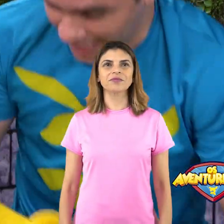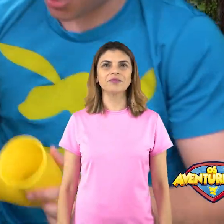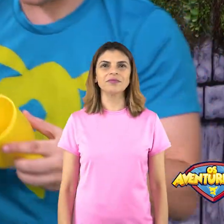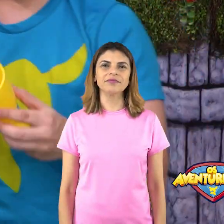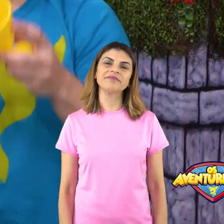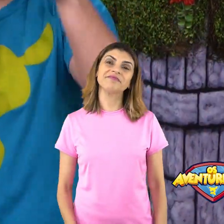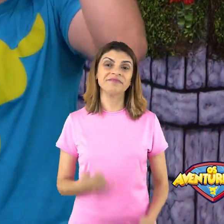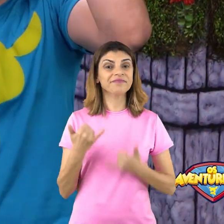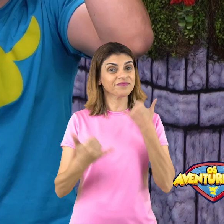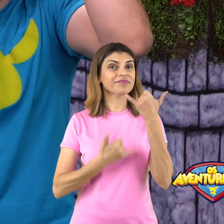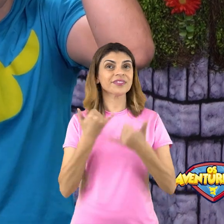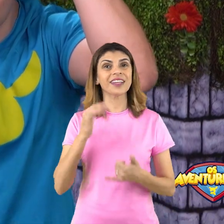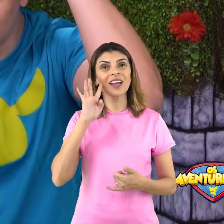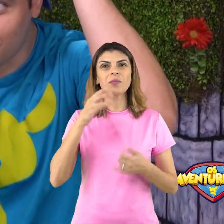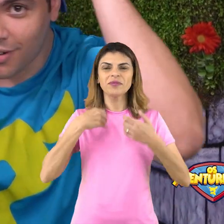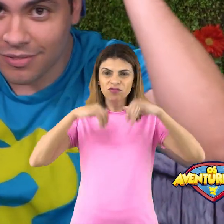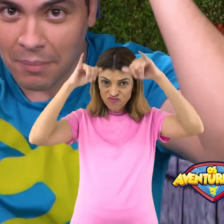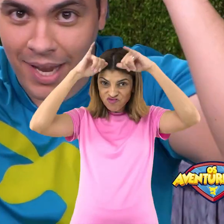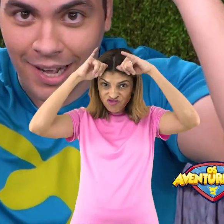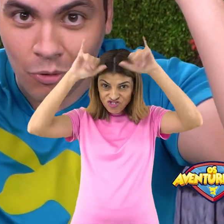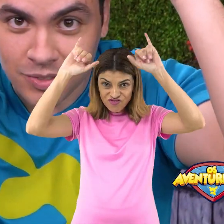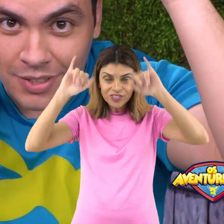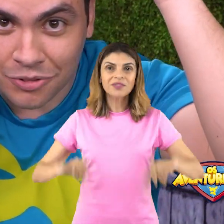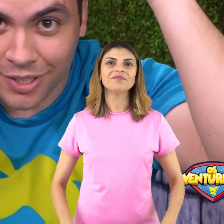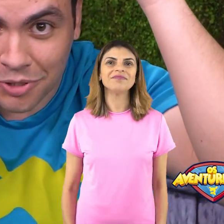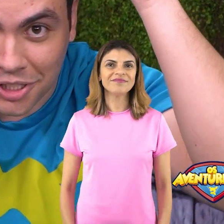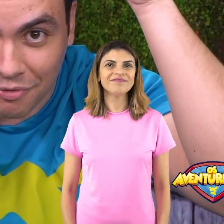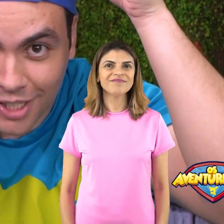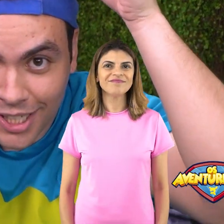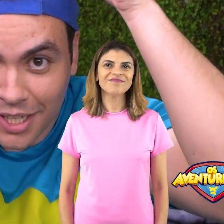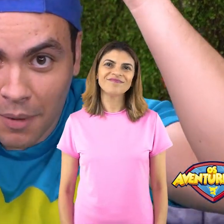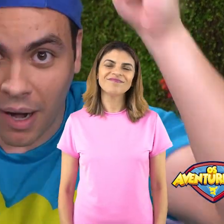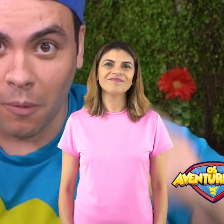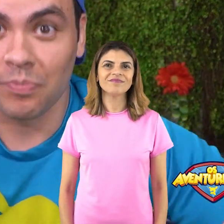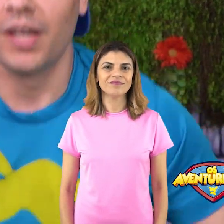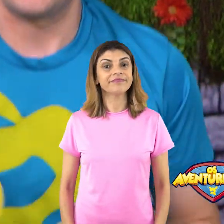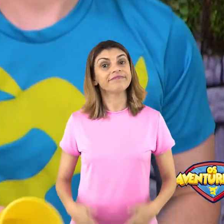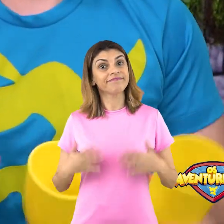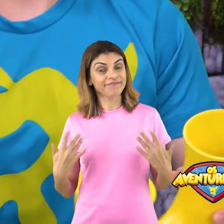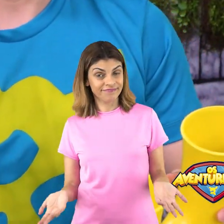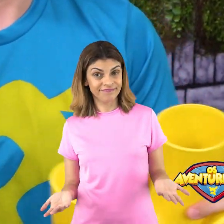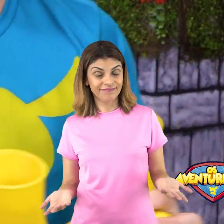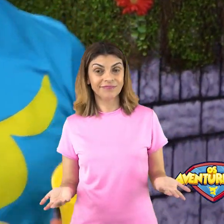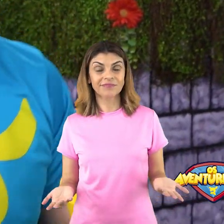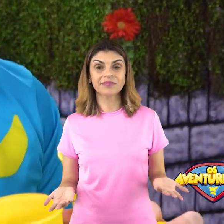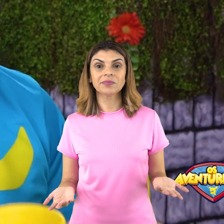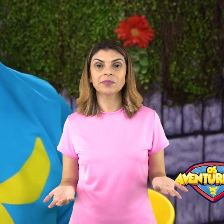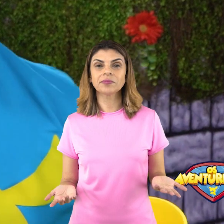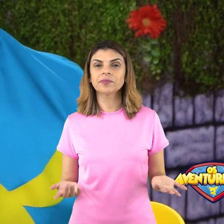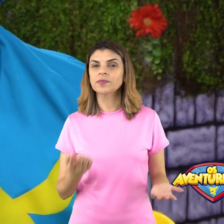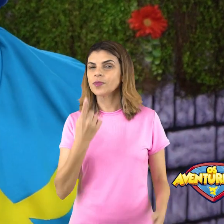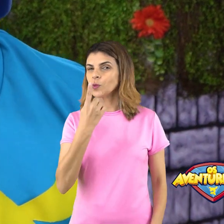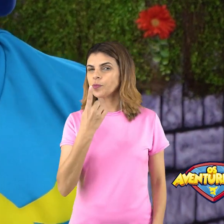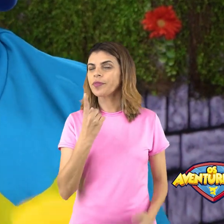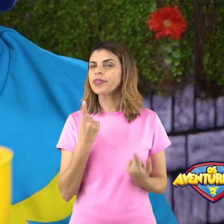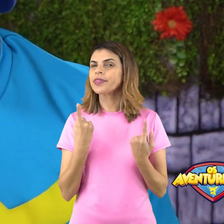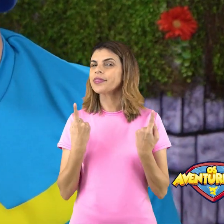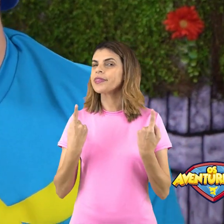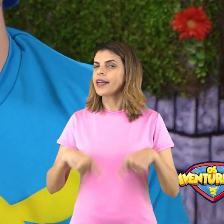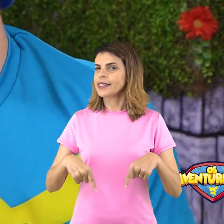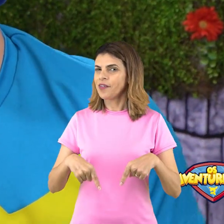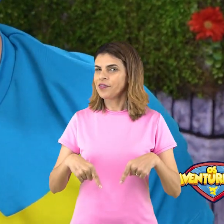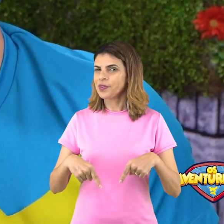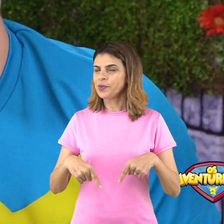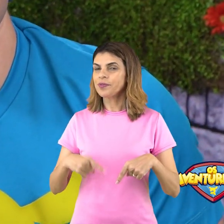Vai, Lucas! É, um brinquedinho legal, mas eu prefiro que ele fosse um chifre, ó. Fica mais legal que não ser um chifre. Bom, agora tem mais um desafio pros